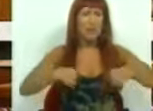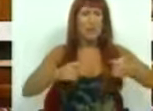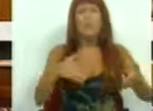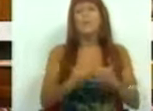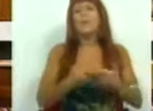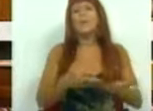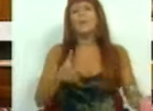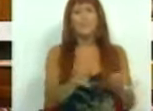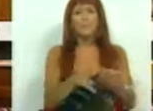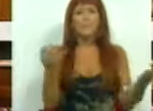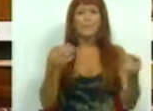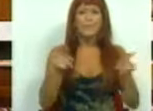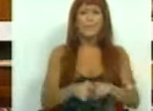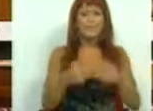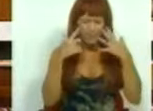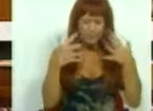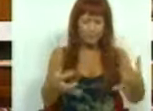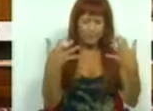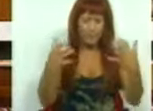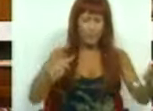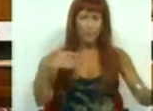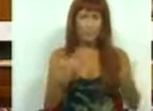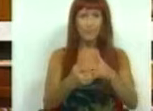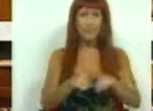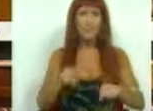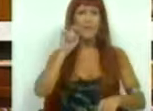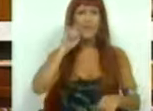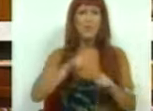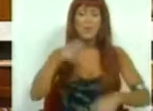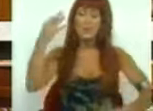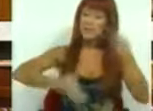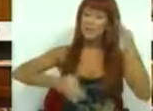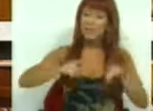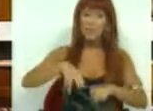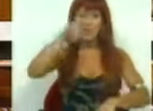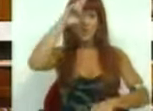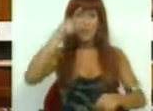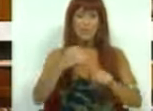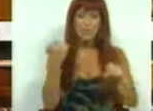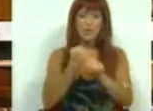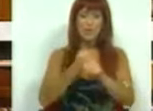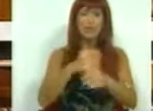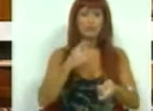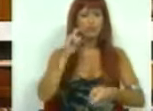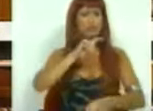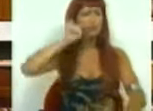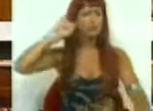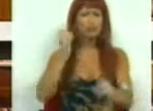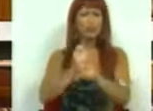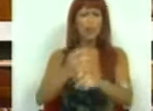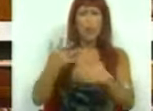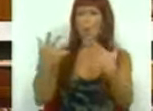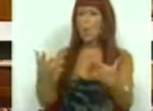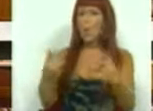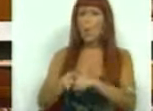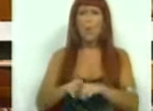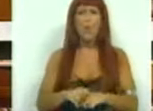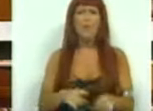preste o devido reconhecimento e visibilidade que lhe proporciona a segurança jurídica que o seu esforço e abnegado trabalho já aclamam.